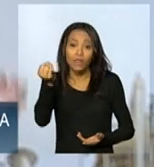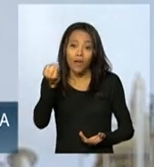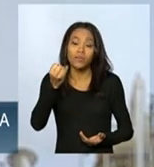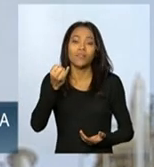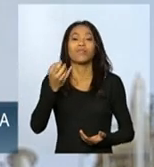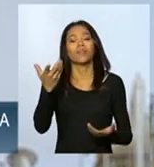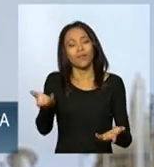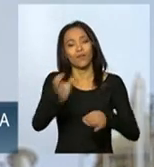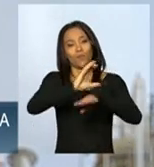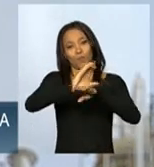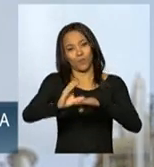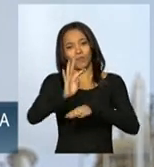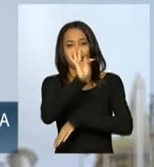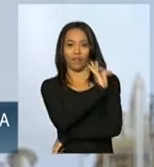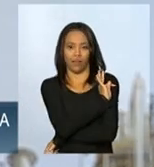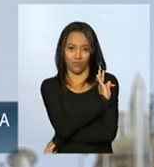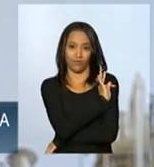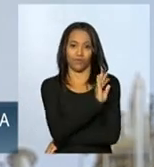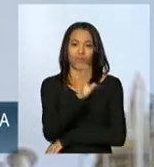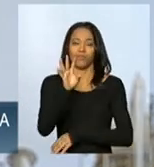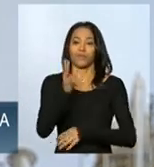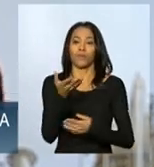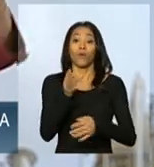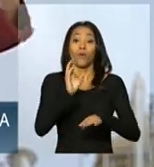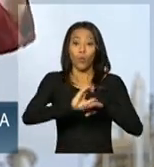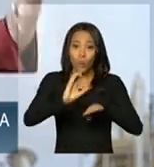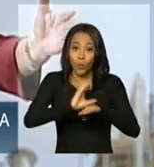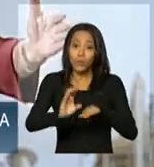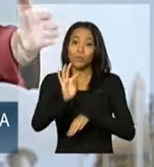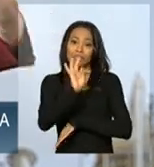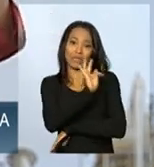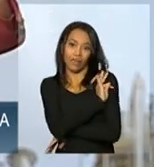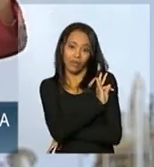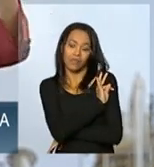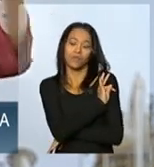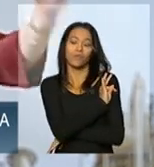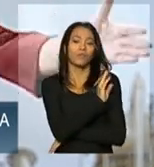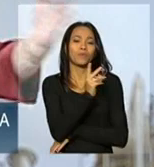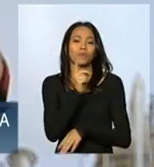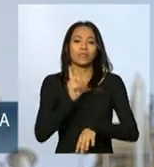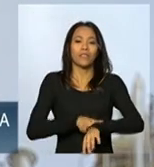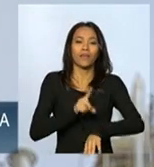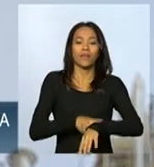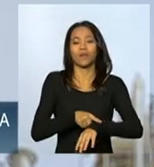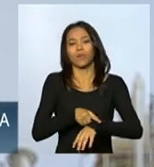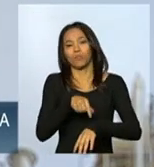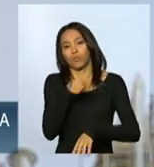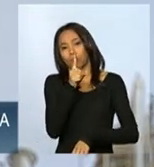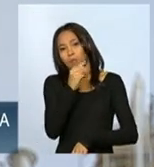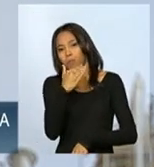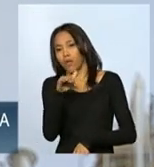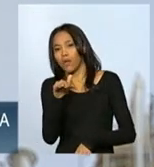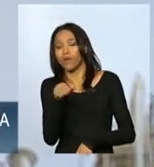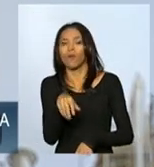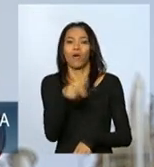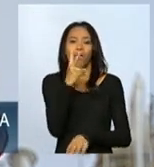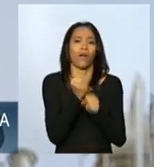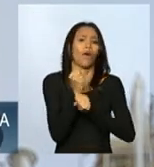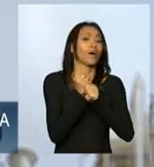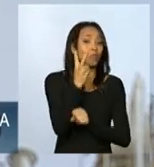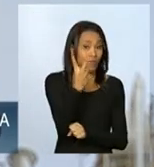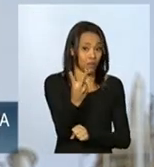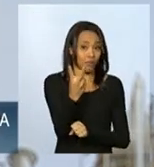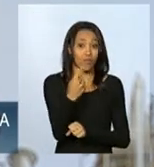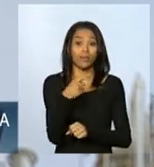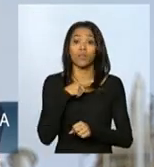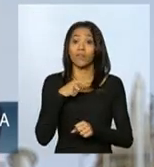curso técnico. O curso técnico que dura entre 1,5 e 2 anos. Então, esse